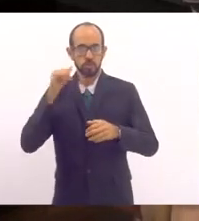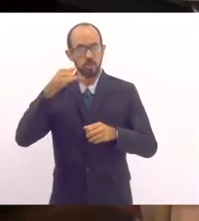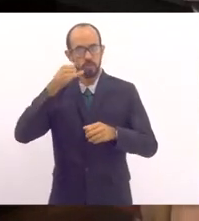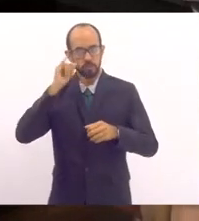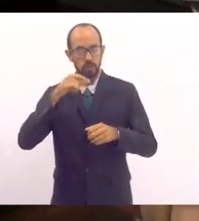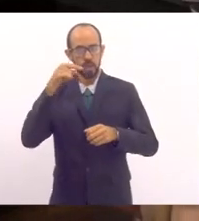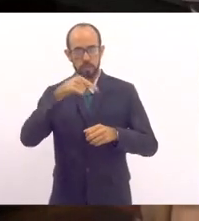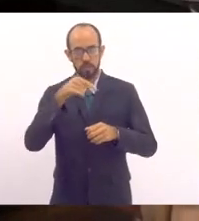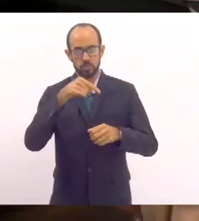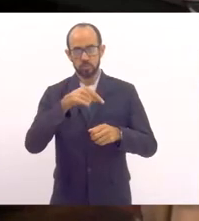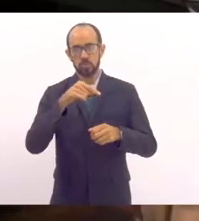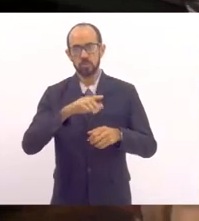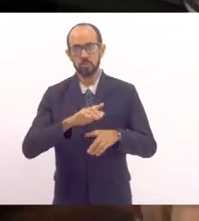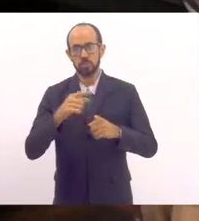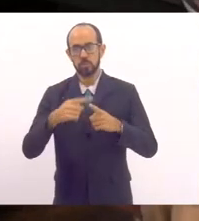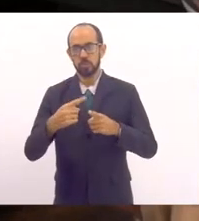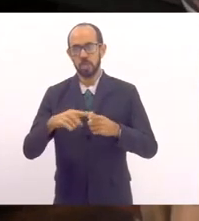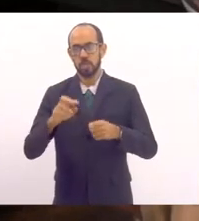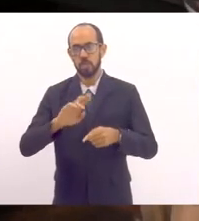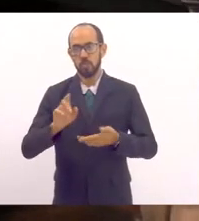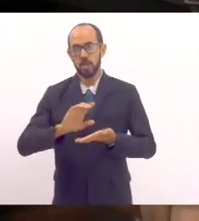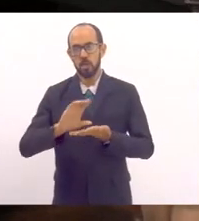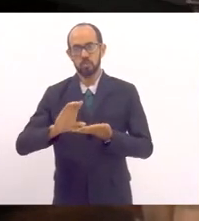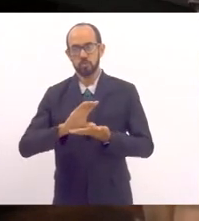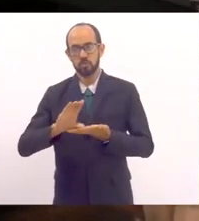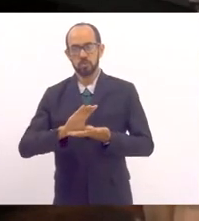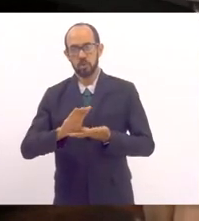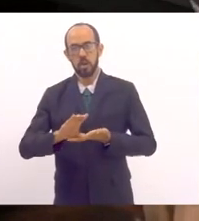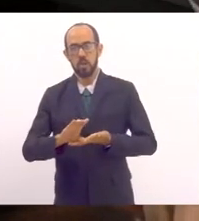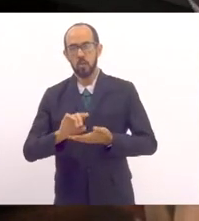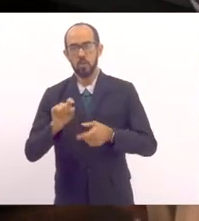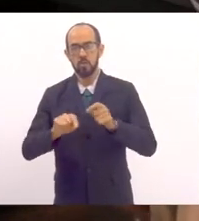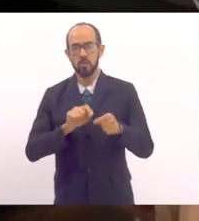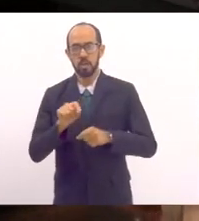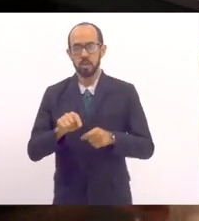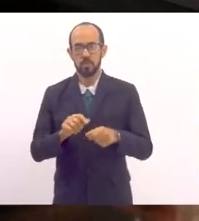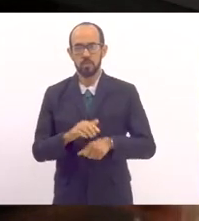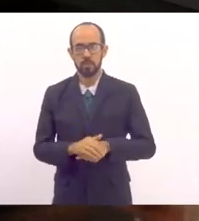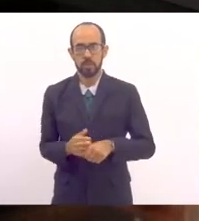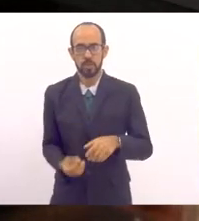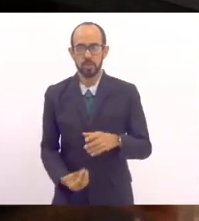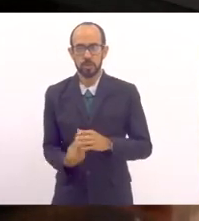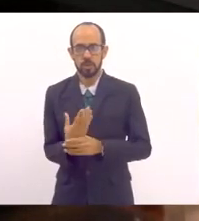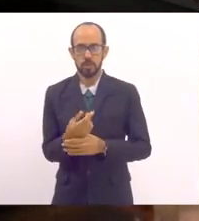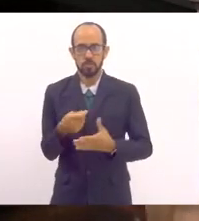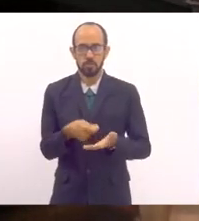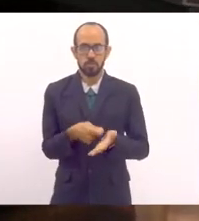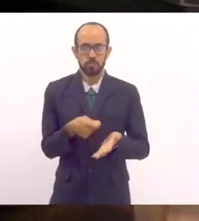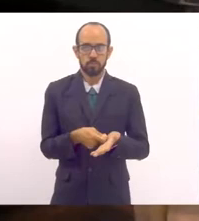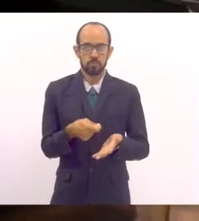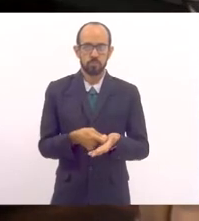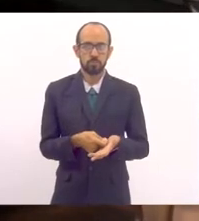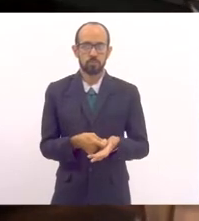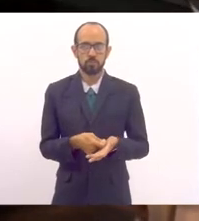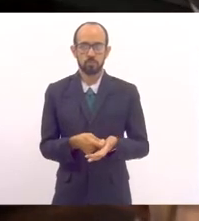porque não é constitucional você criar